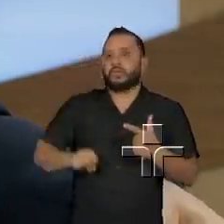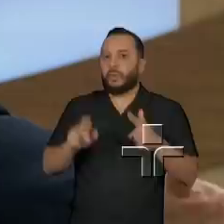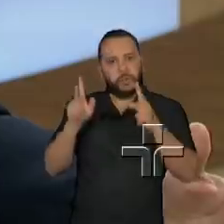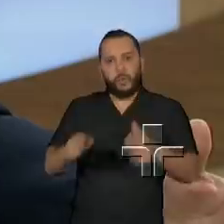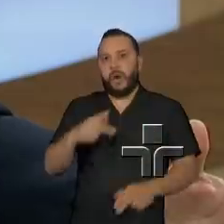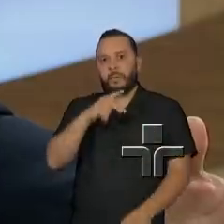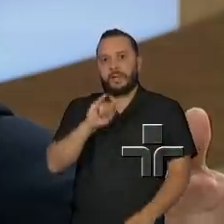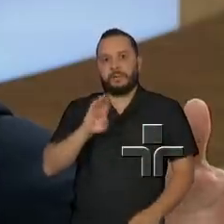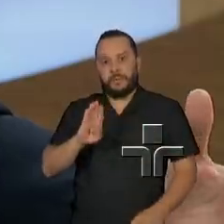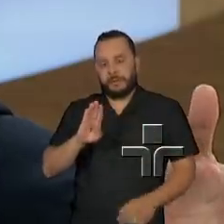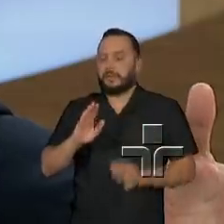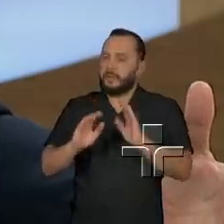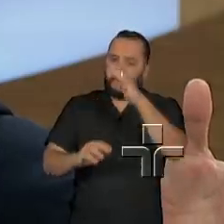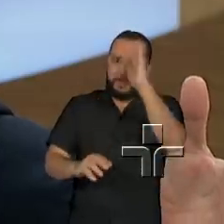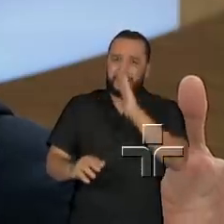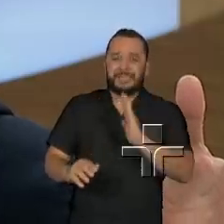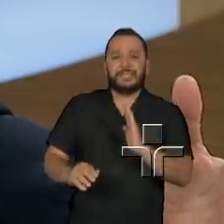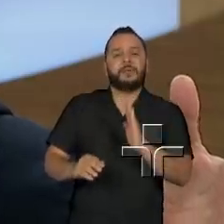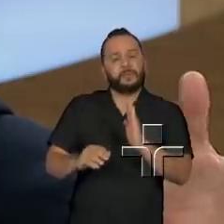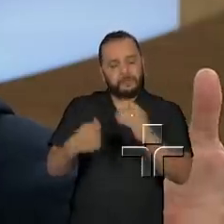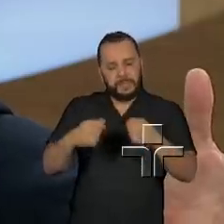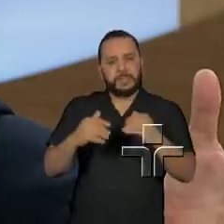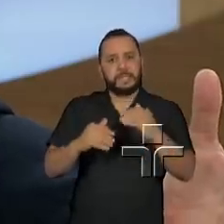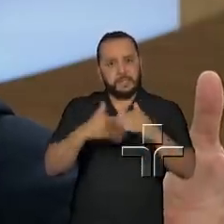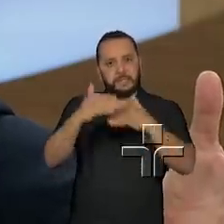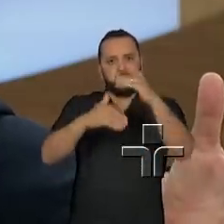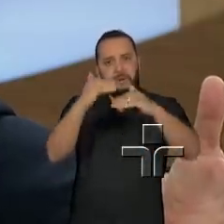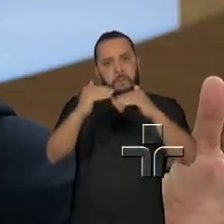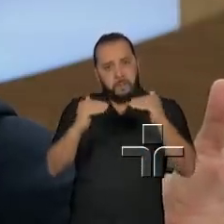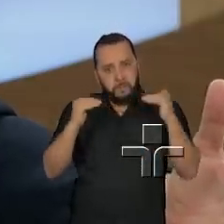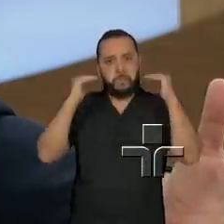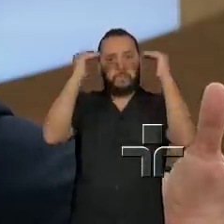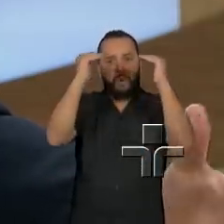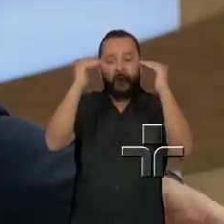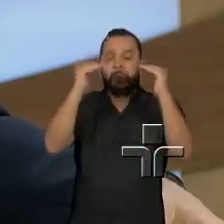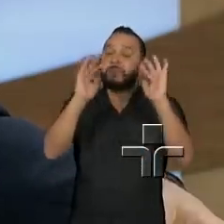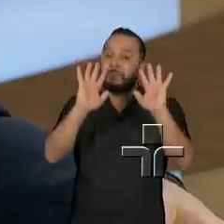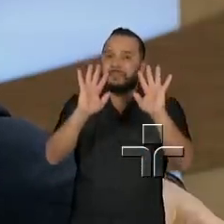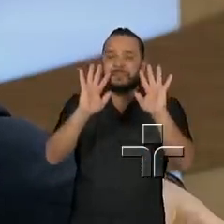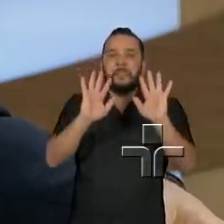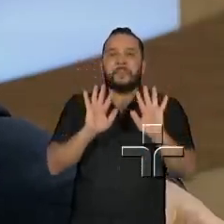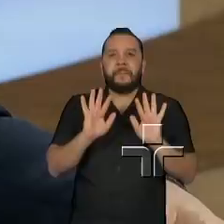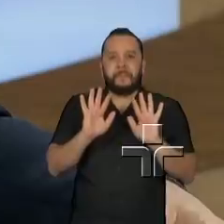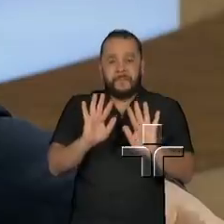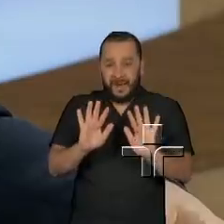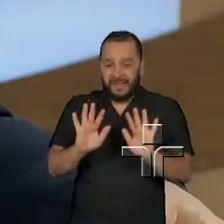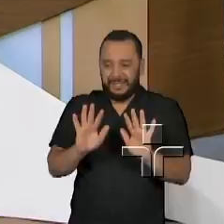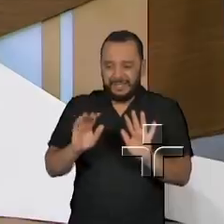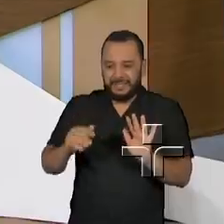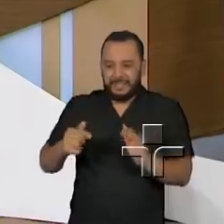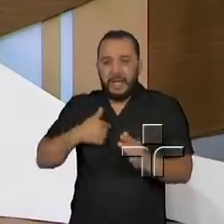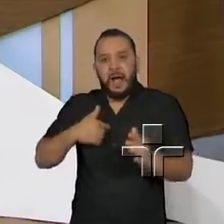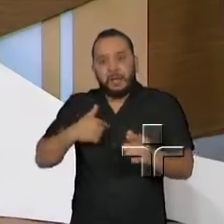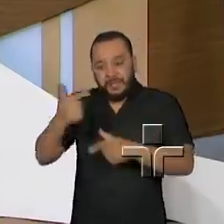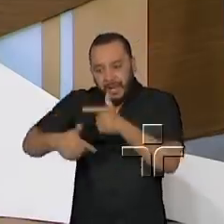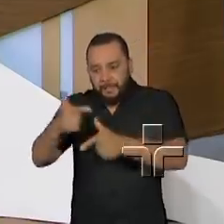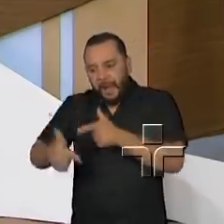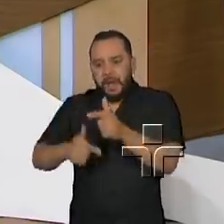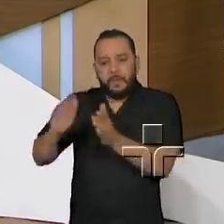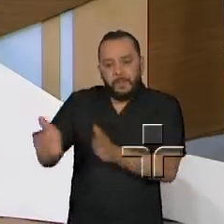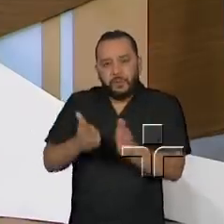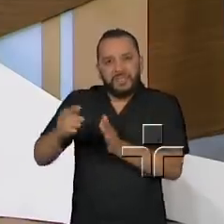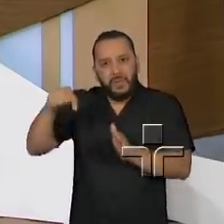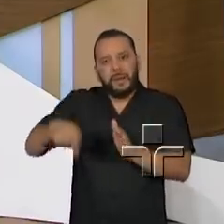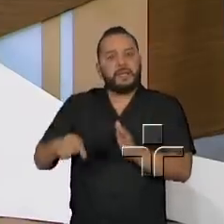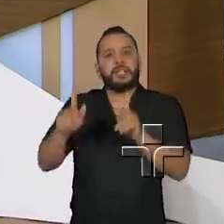país desenvolvido, a não ser o fato de que as forças produtivas continuam organizadas de maneira escravista. O investimento, é